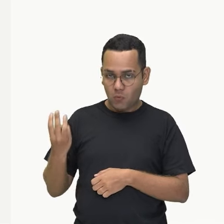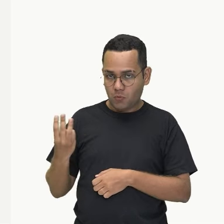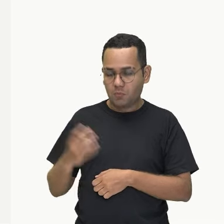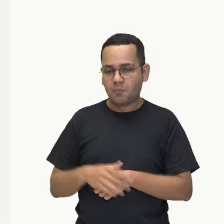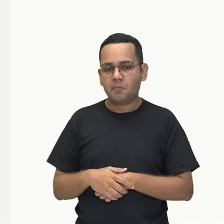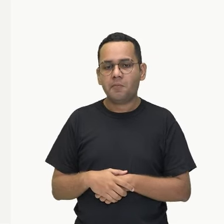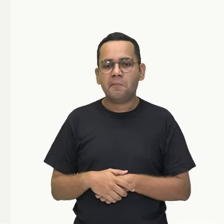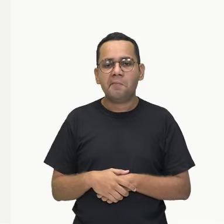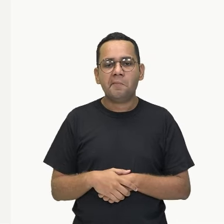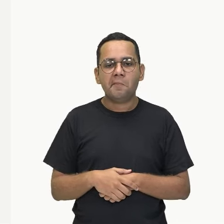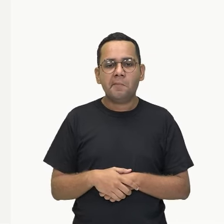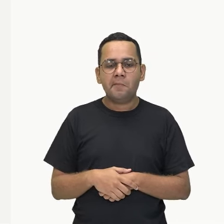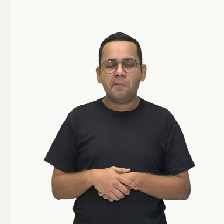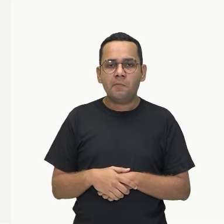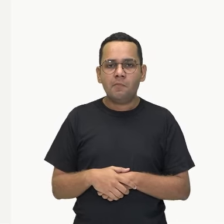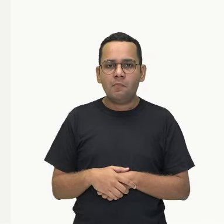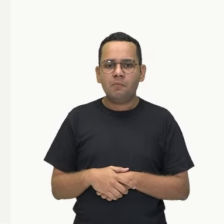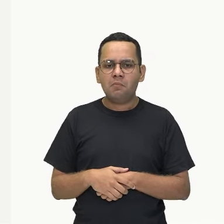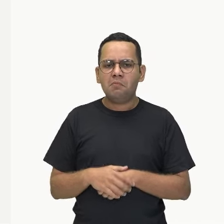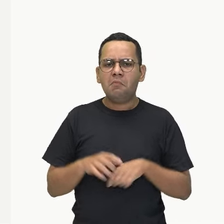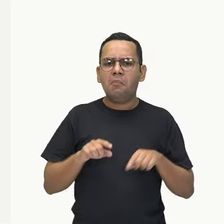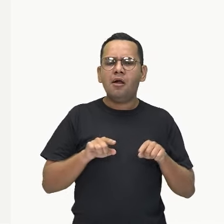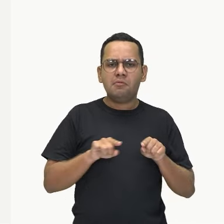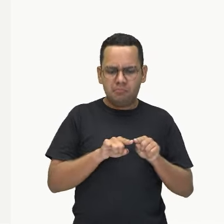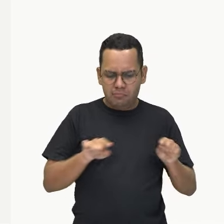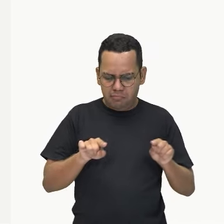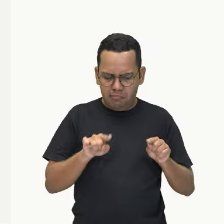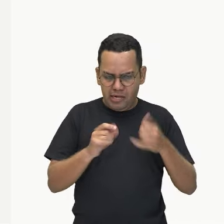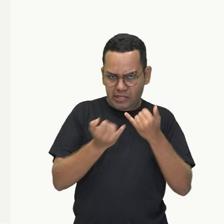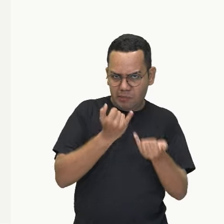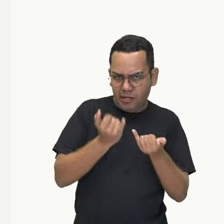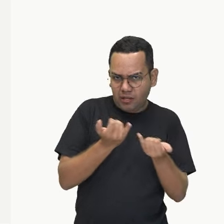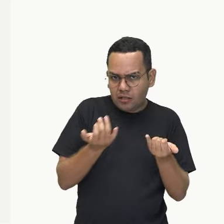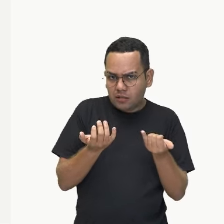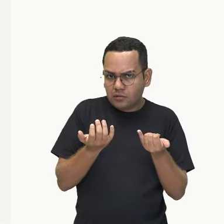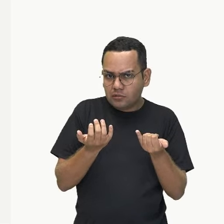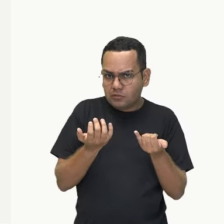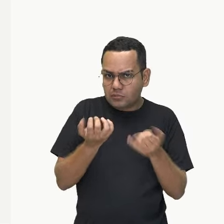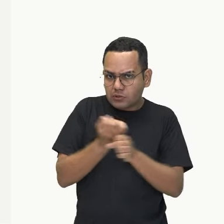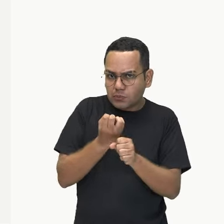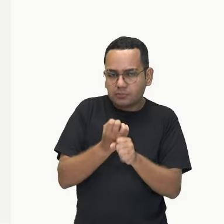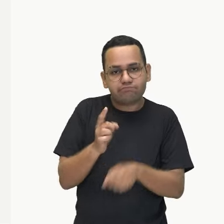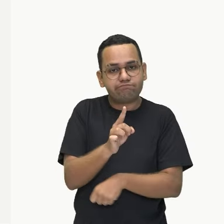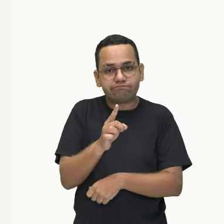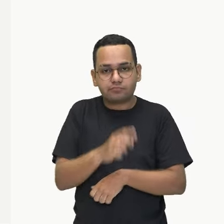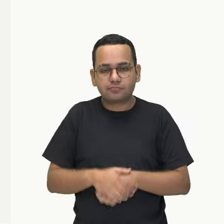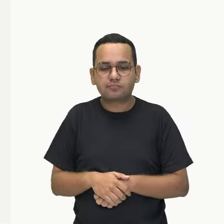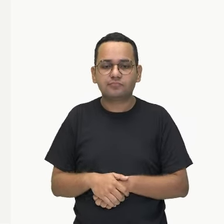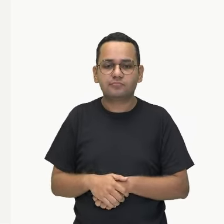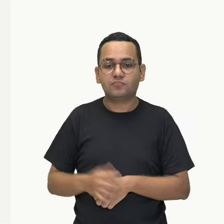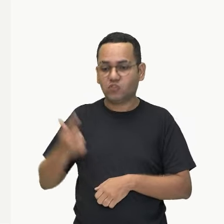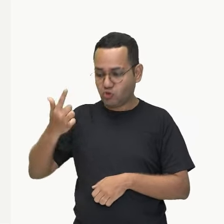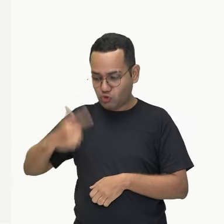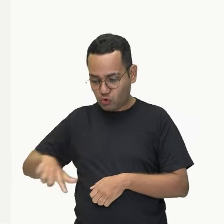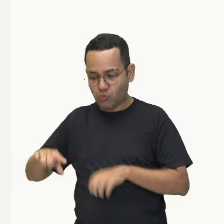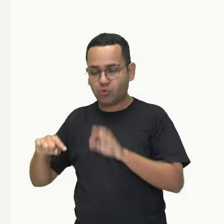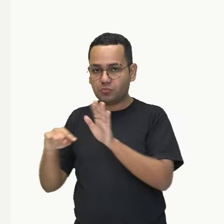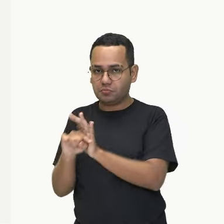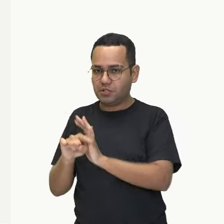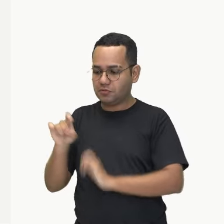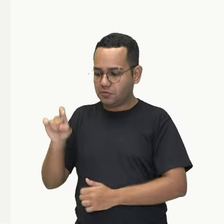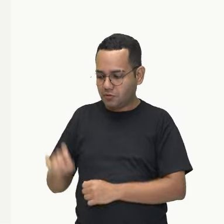ao cubo. E aí o resto, possui alguém semelhante a eles para fazer o cálculo? Não. Então, eu